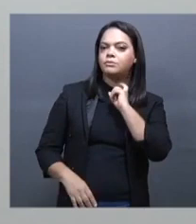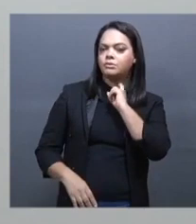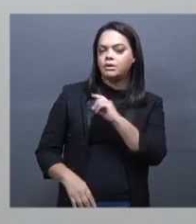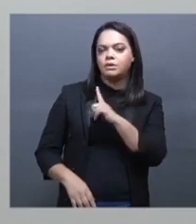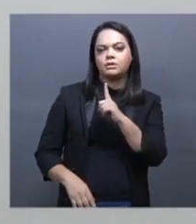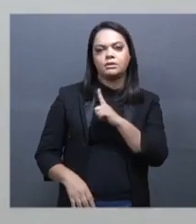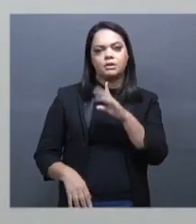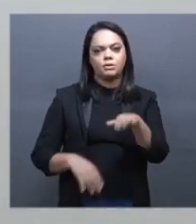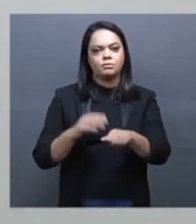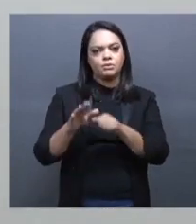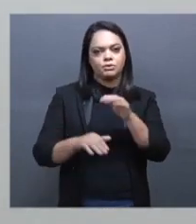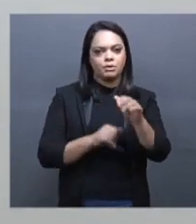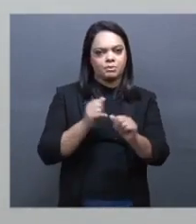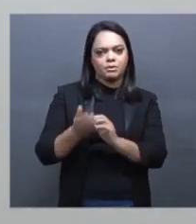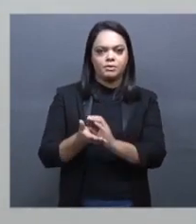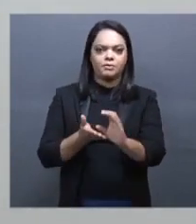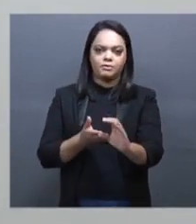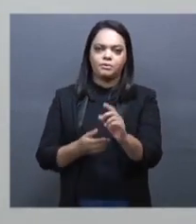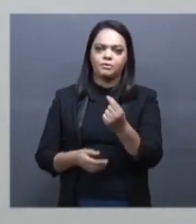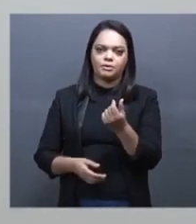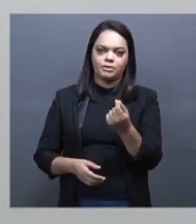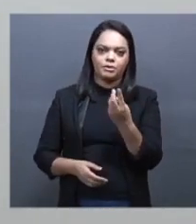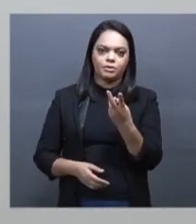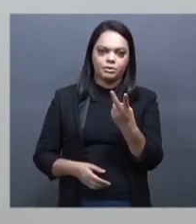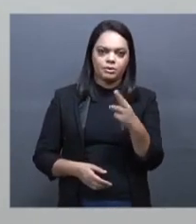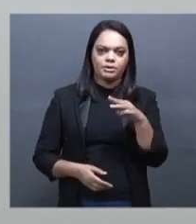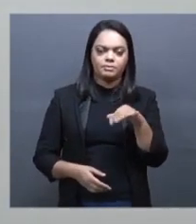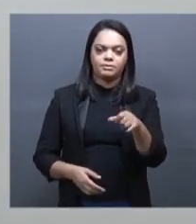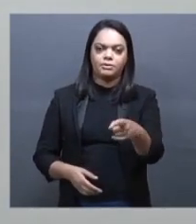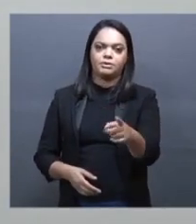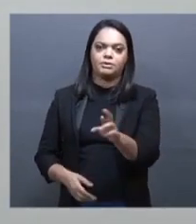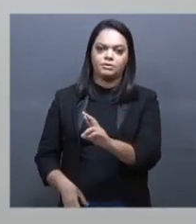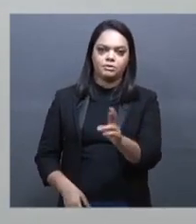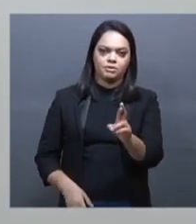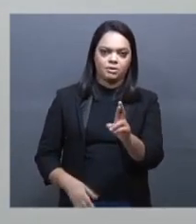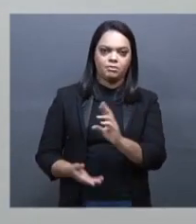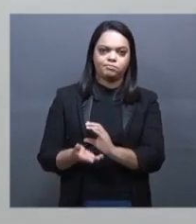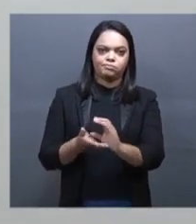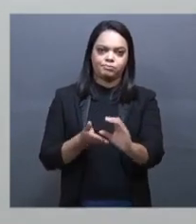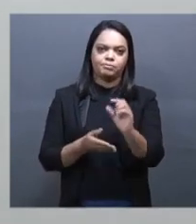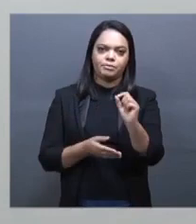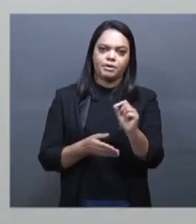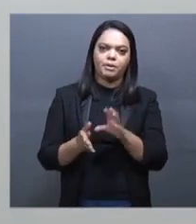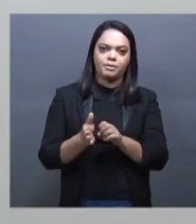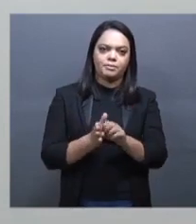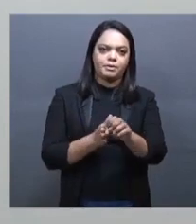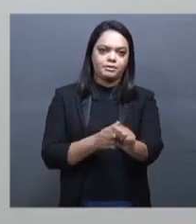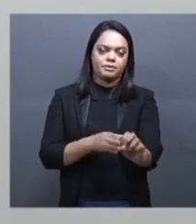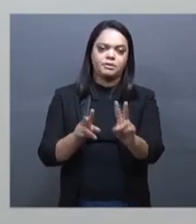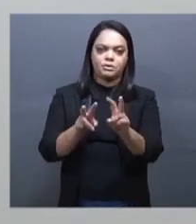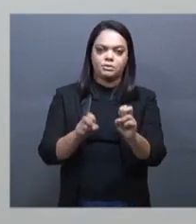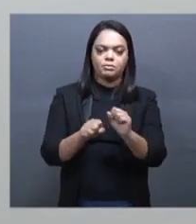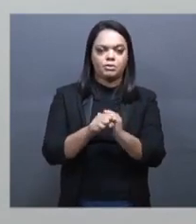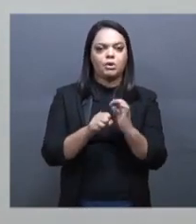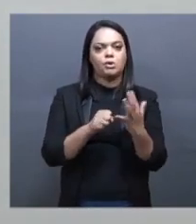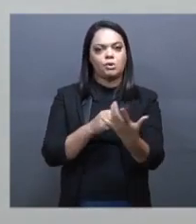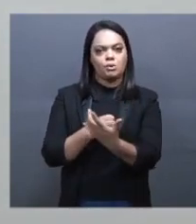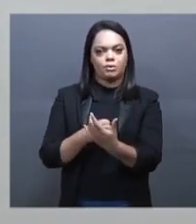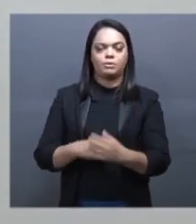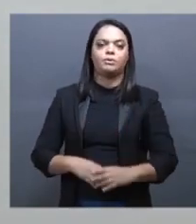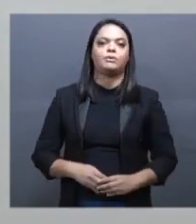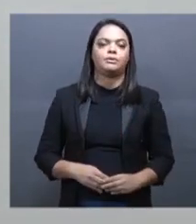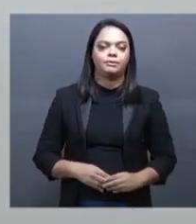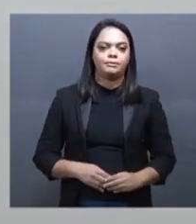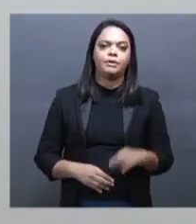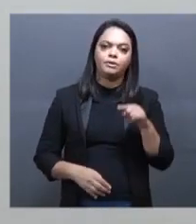de investimento no valor de R$ 2 milhões, destinados a pesquisas referentes à